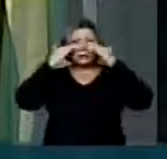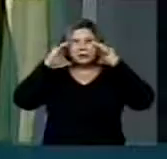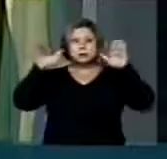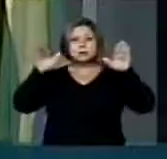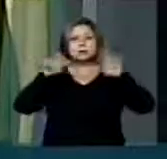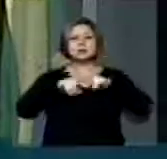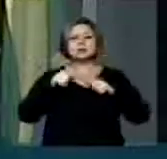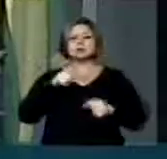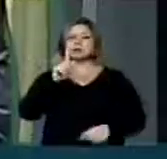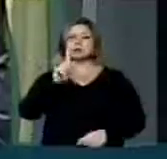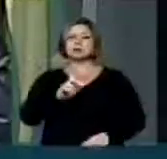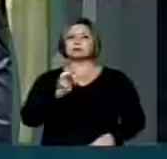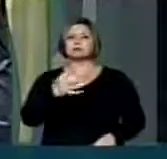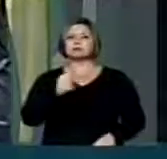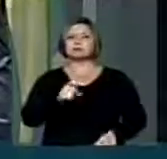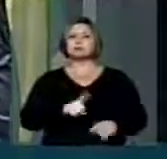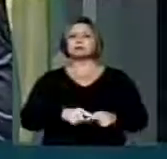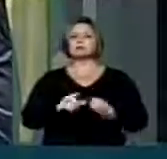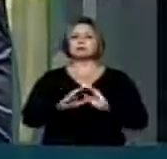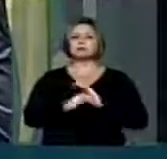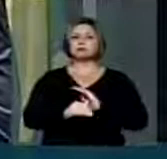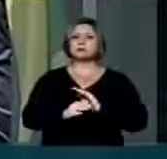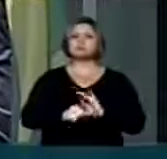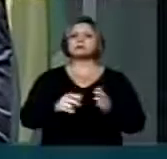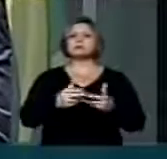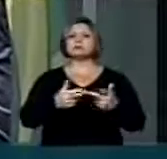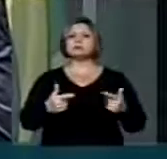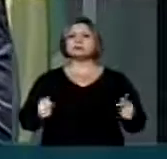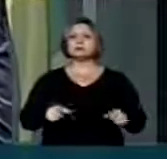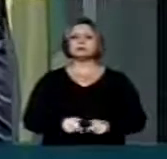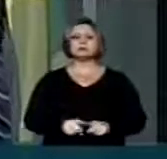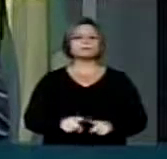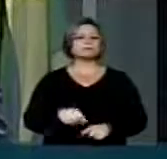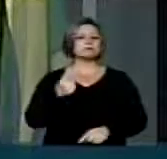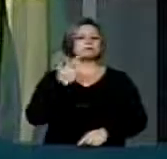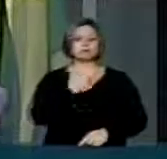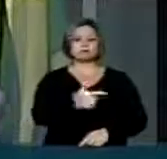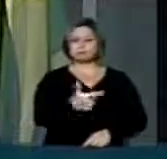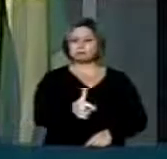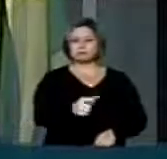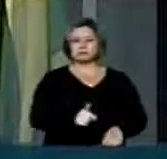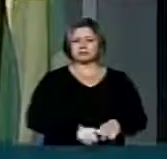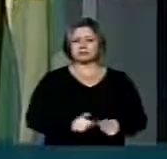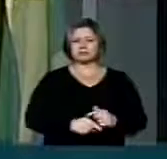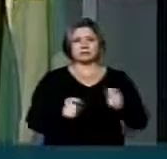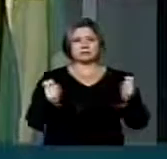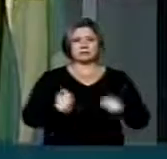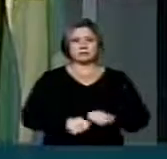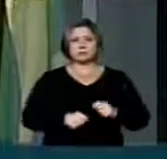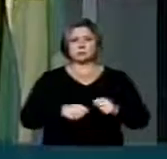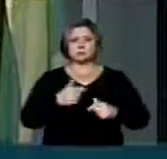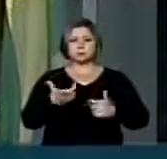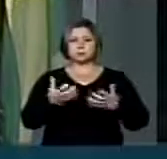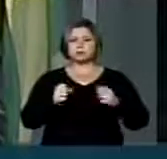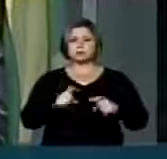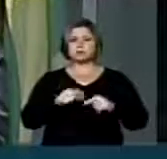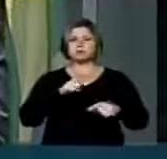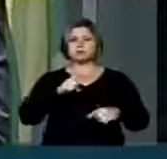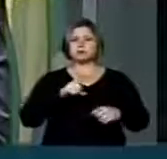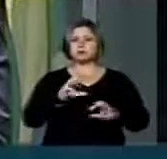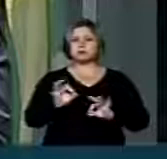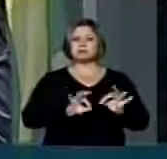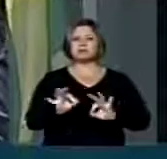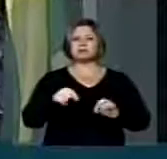falta de gestão, da corrupção, nós não teríamos aqui condições de receber era